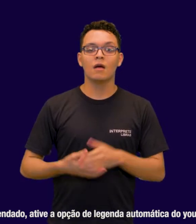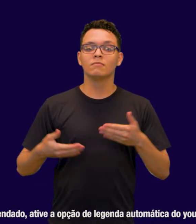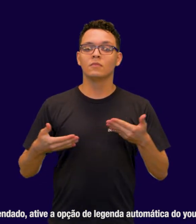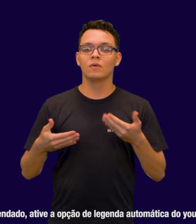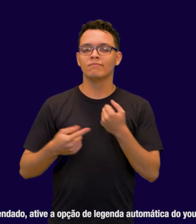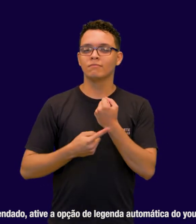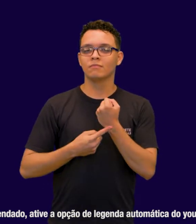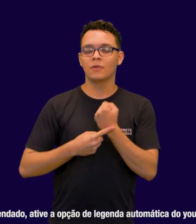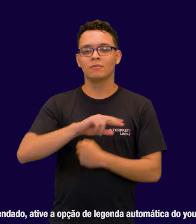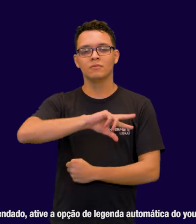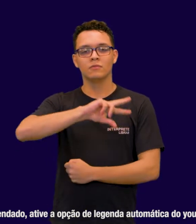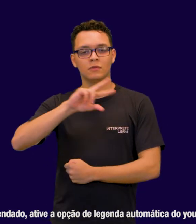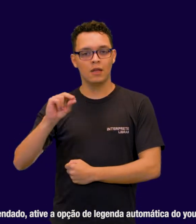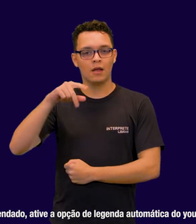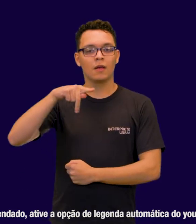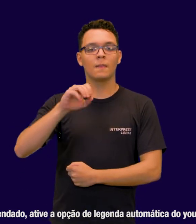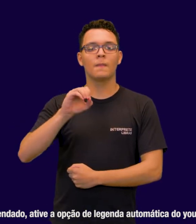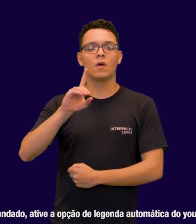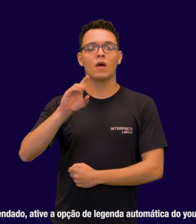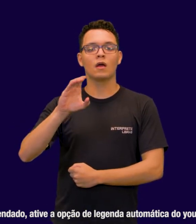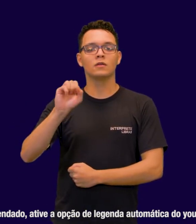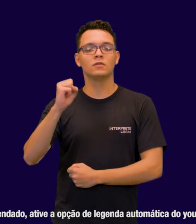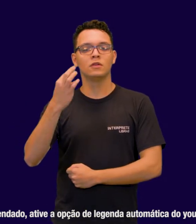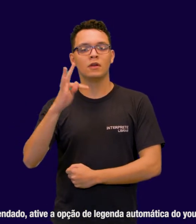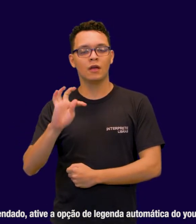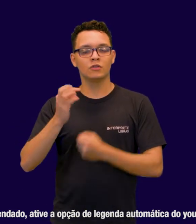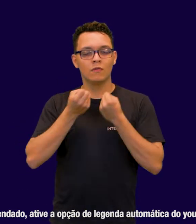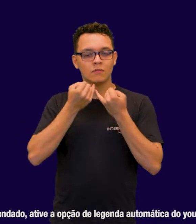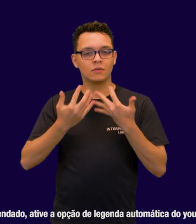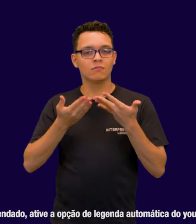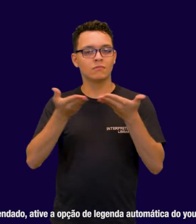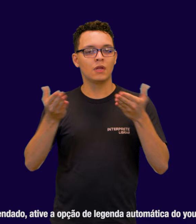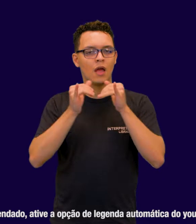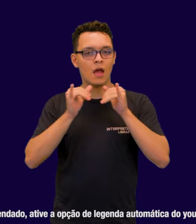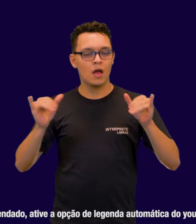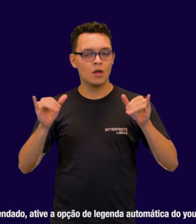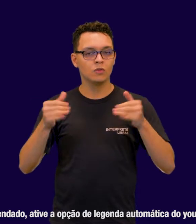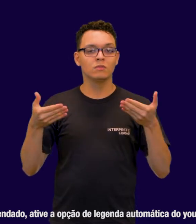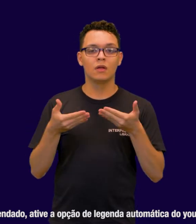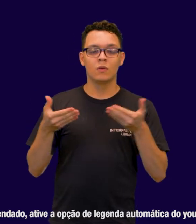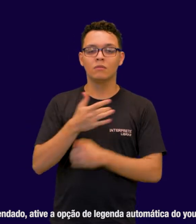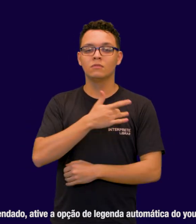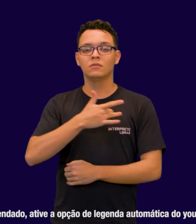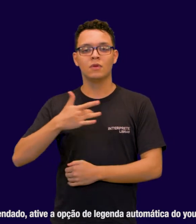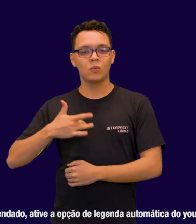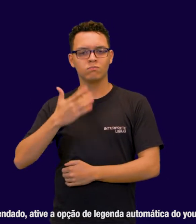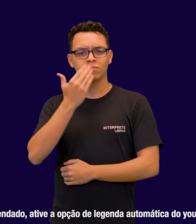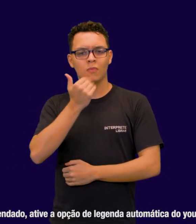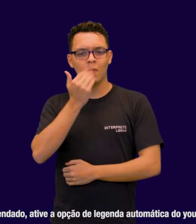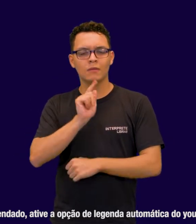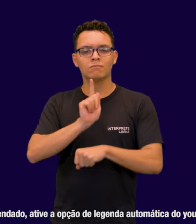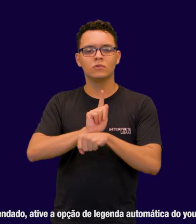Momento Senac, um podcast que chega até você com assuntos atuais sobre saúde, gastronomia,